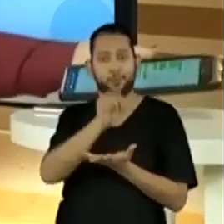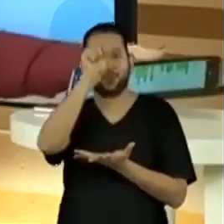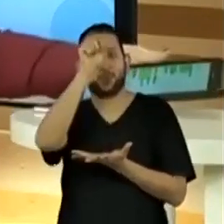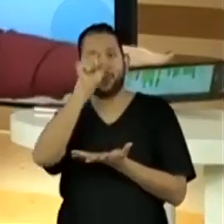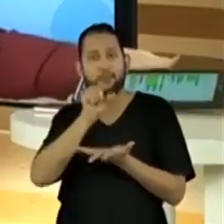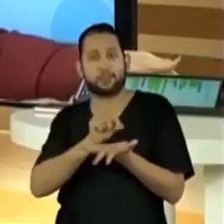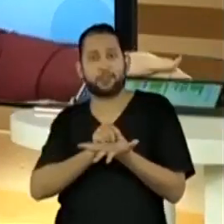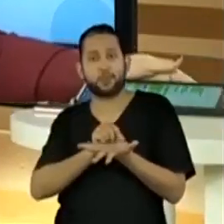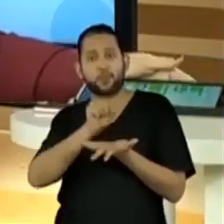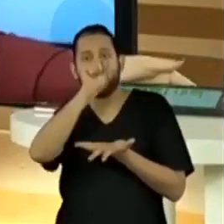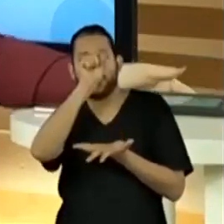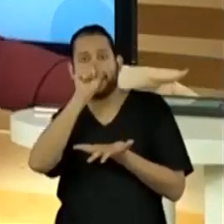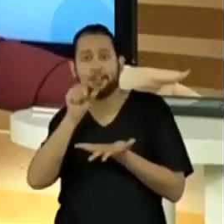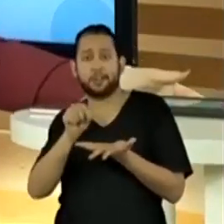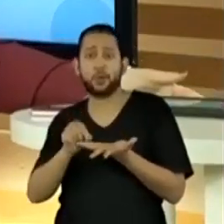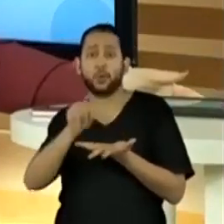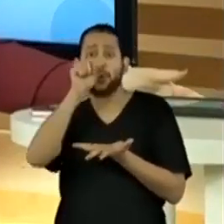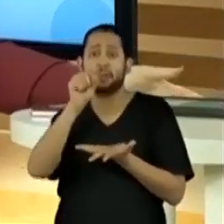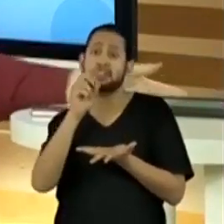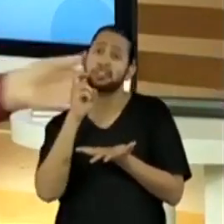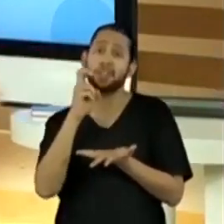que na pirâmide,